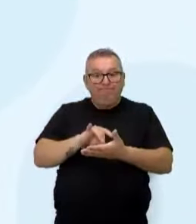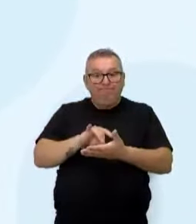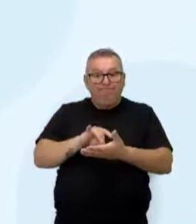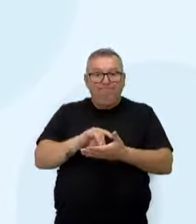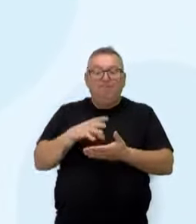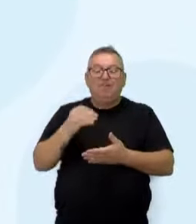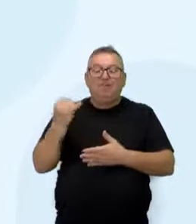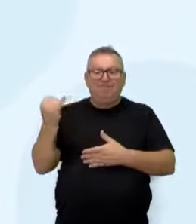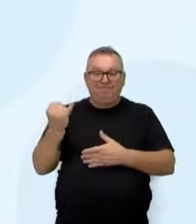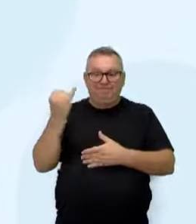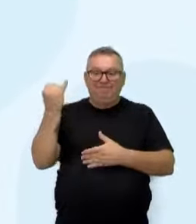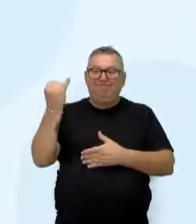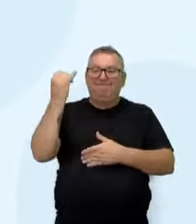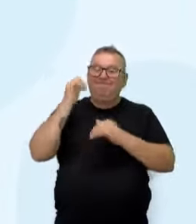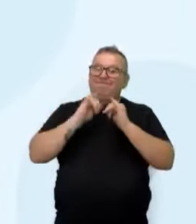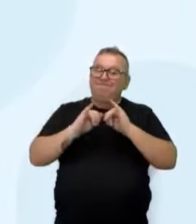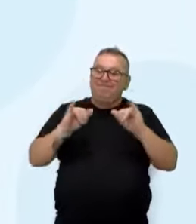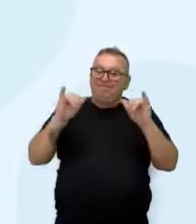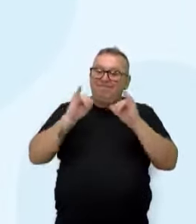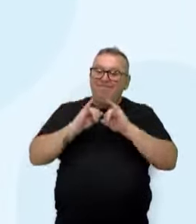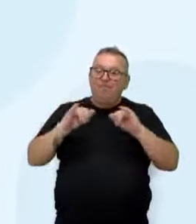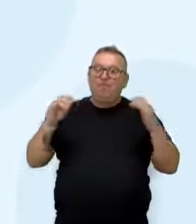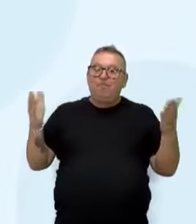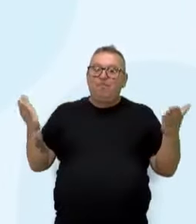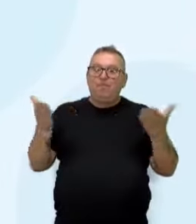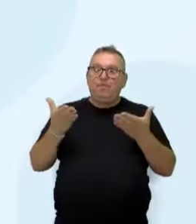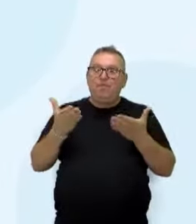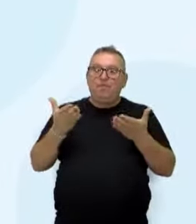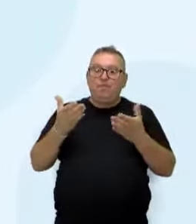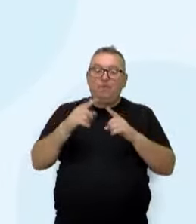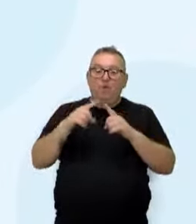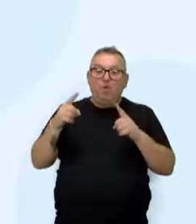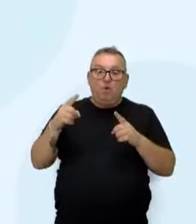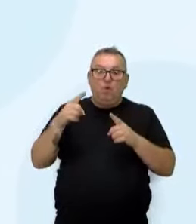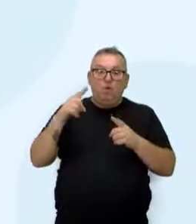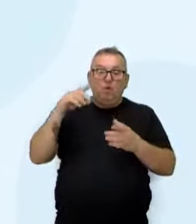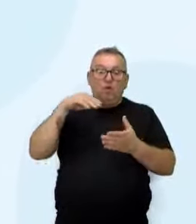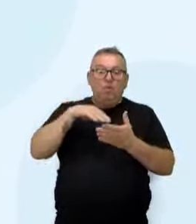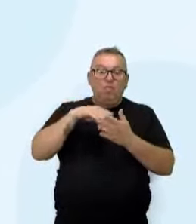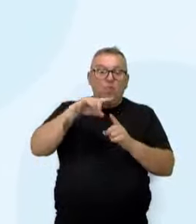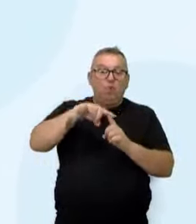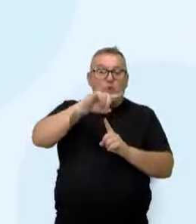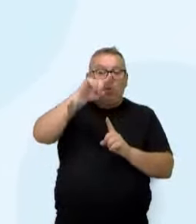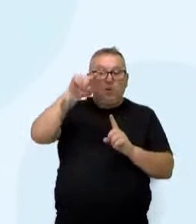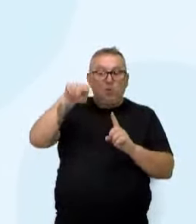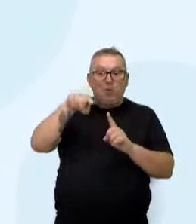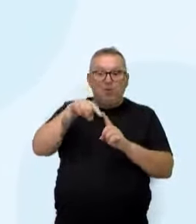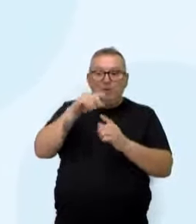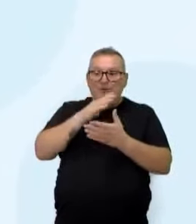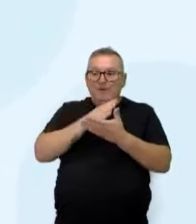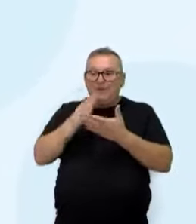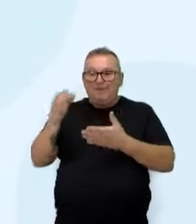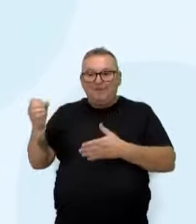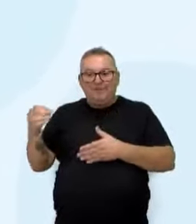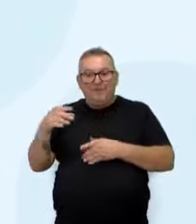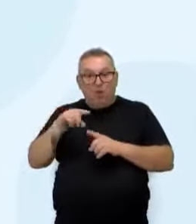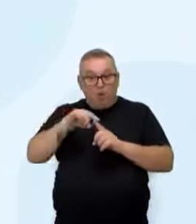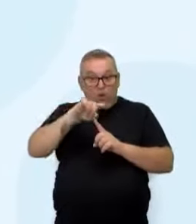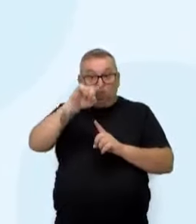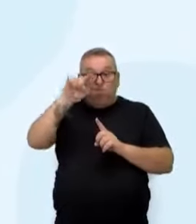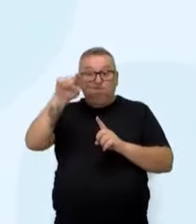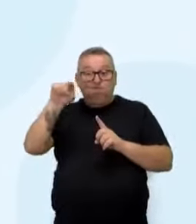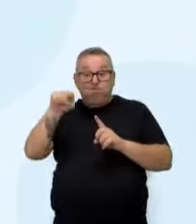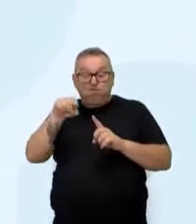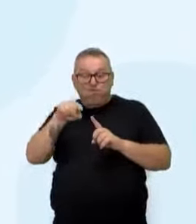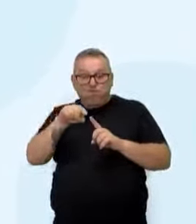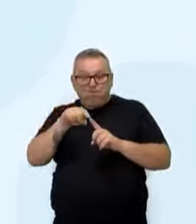importante essa nossa mensagem aqui nesse final de ano, de ciclo, de começo de um outro ciclo, né,